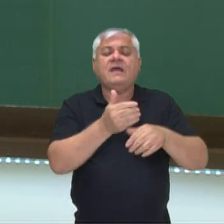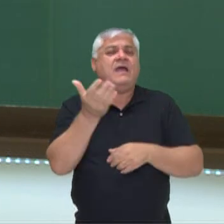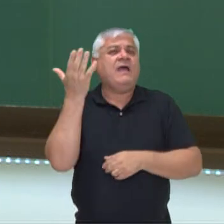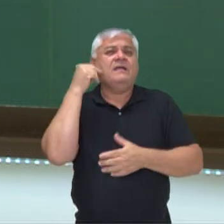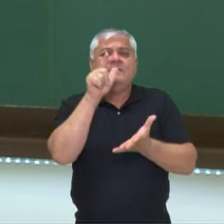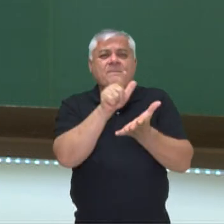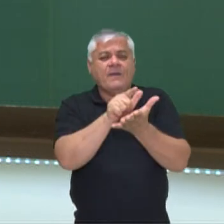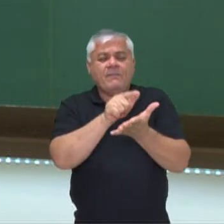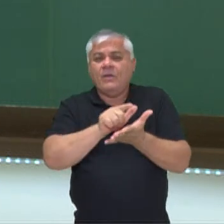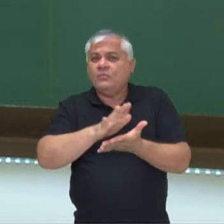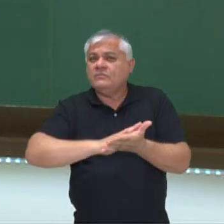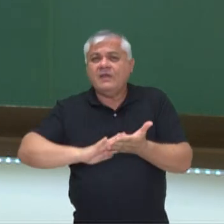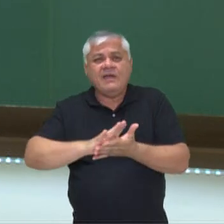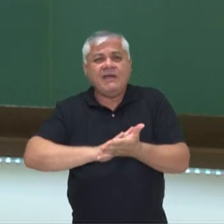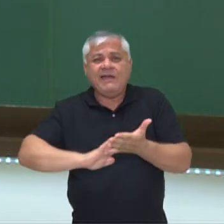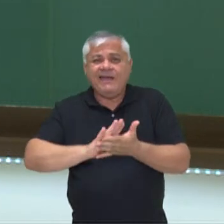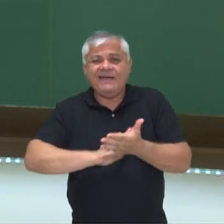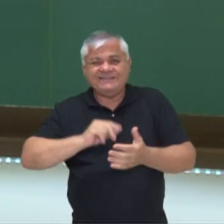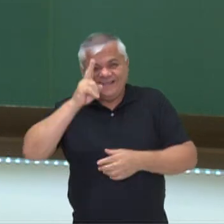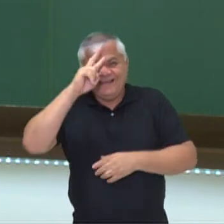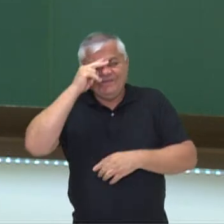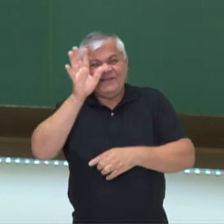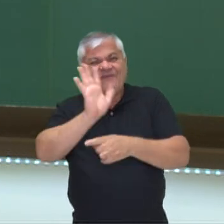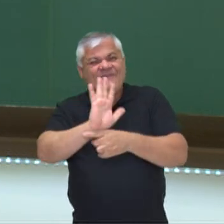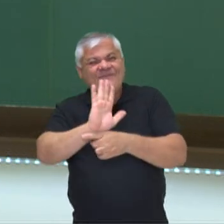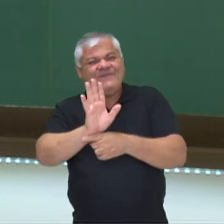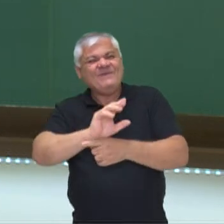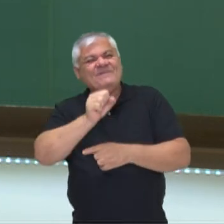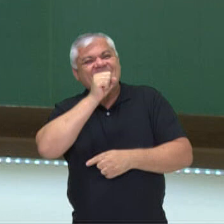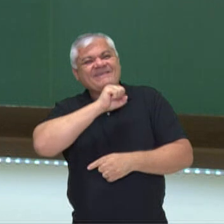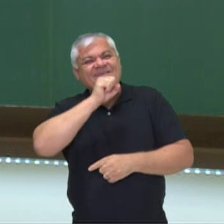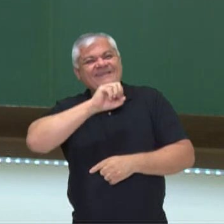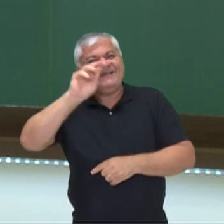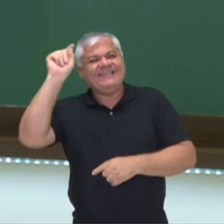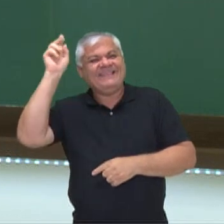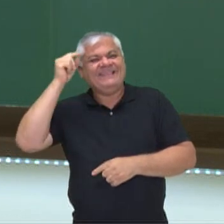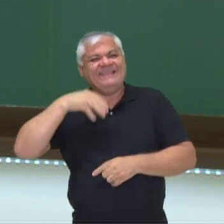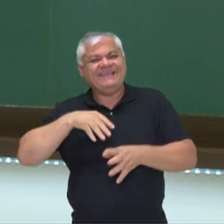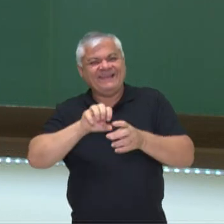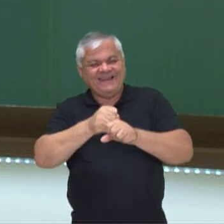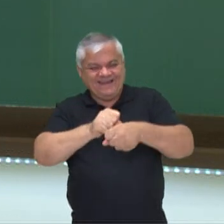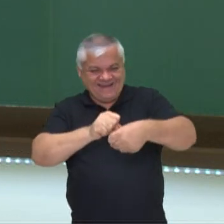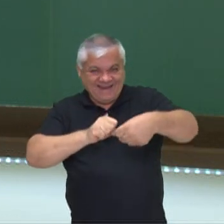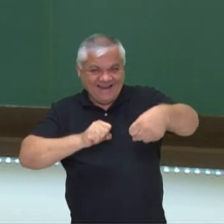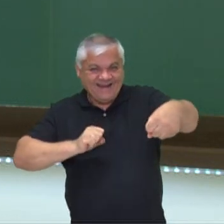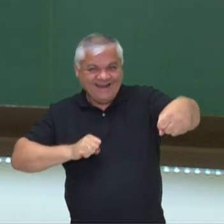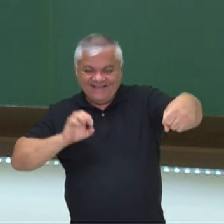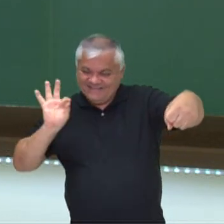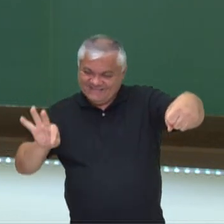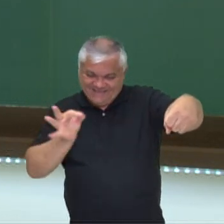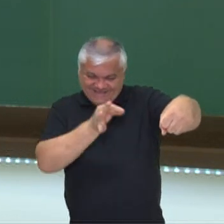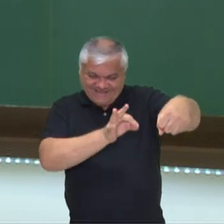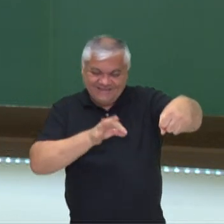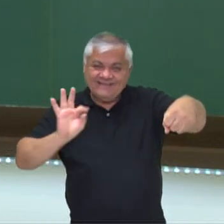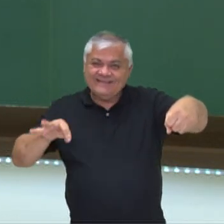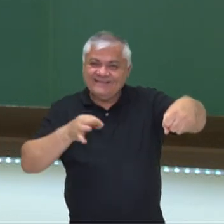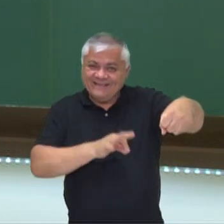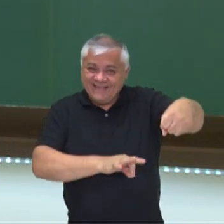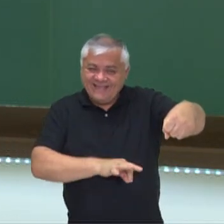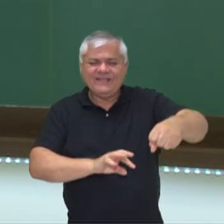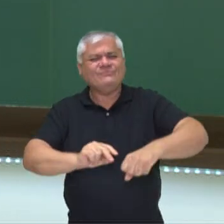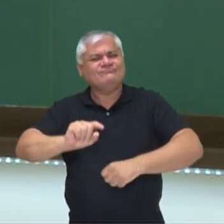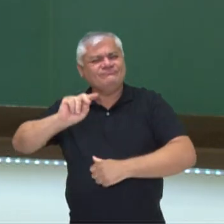papel. Sabe quando a gente vê aqueles filmes antigos que as pessoas tinham pergaminhos? Então, lá